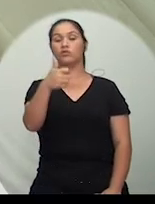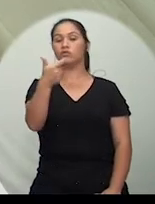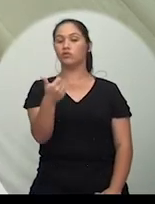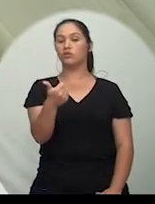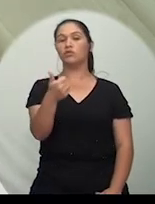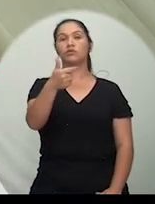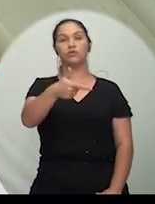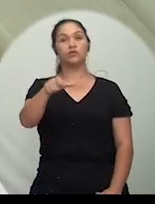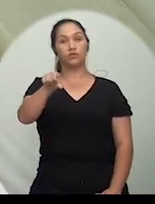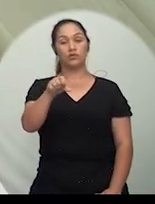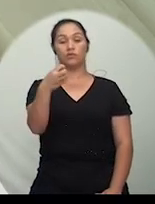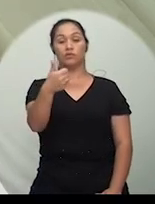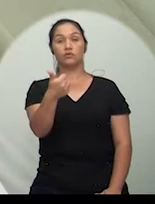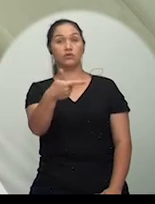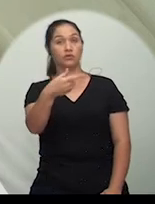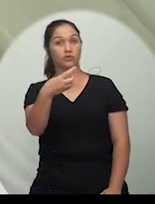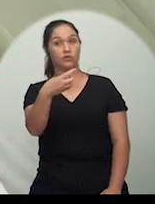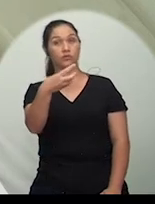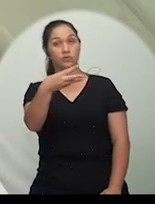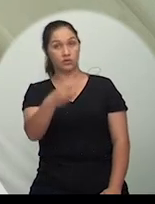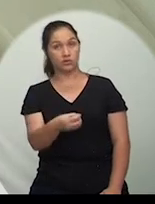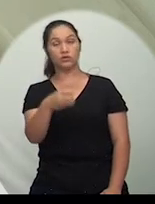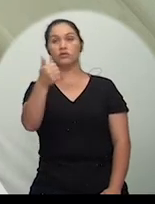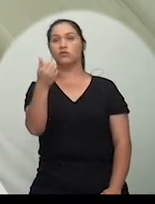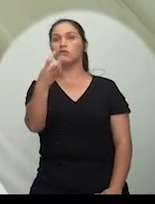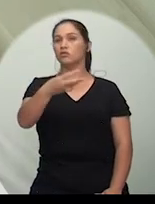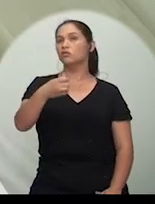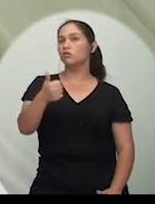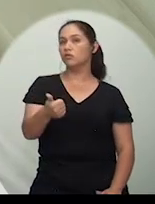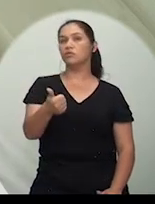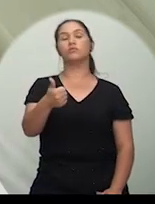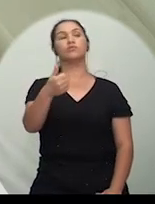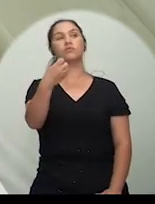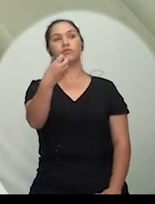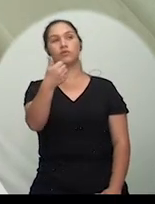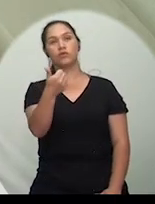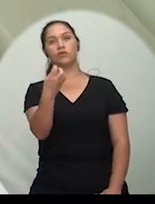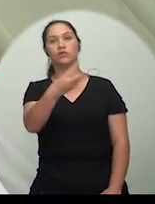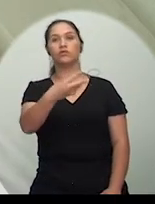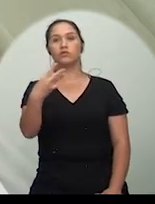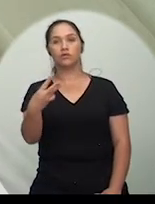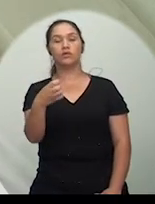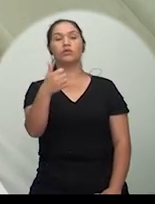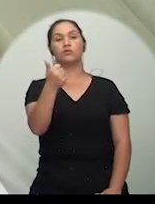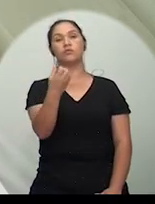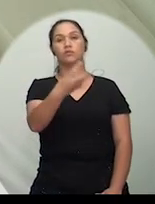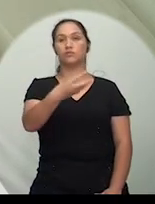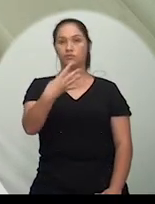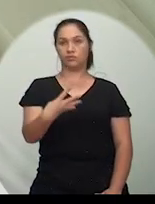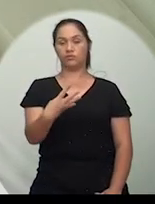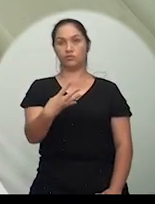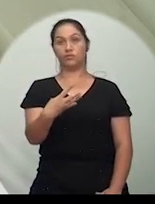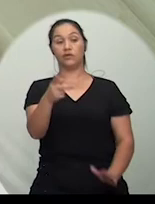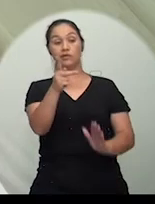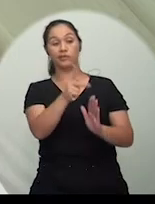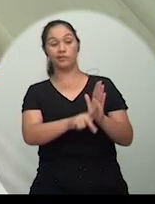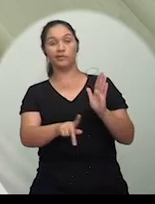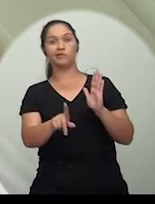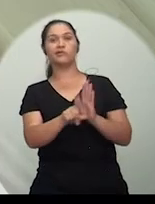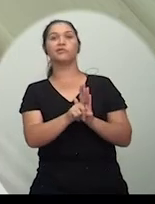130, 131, 132, 133, 134,